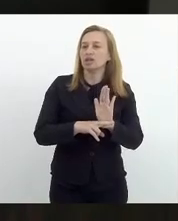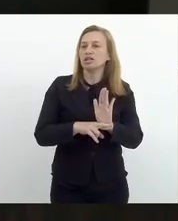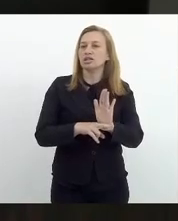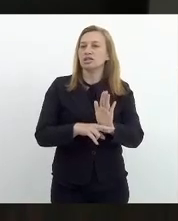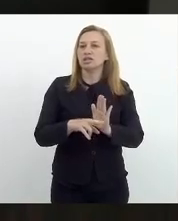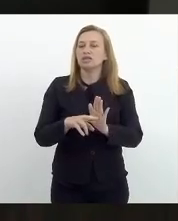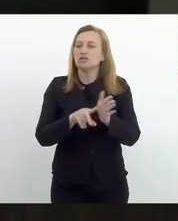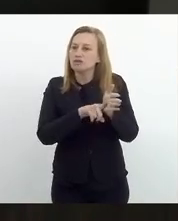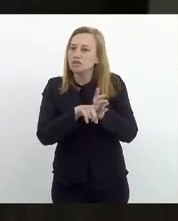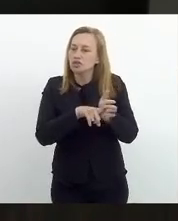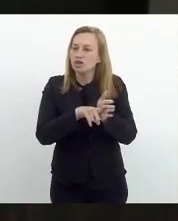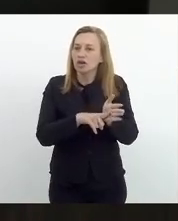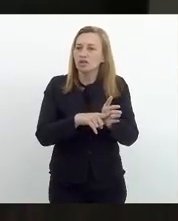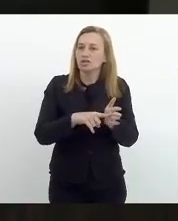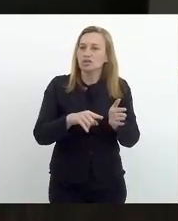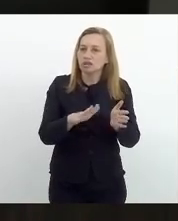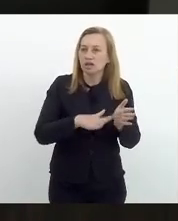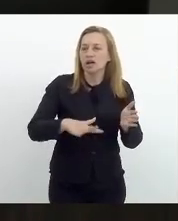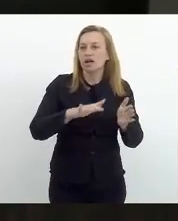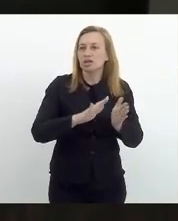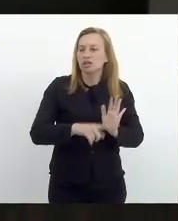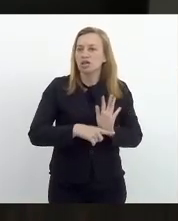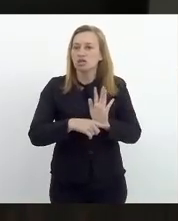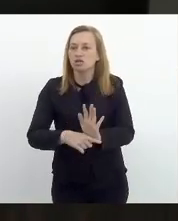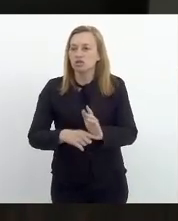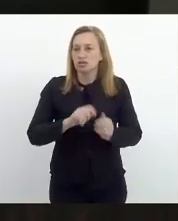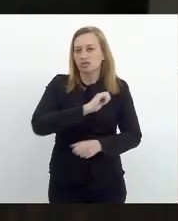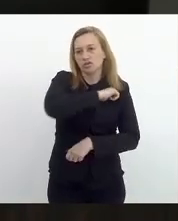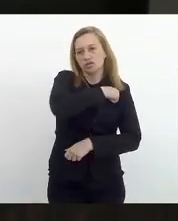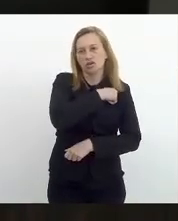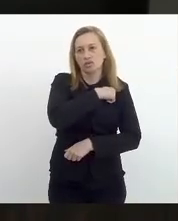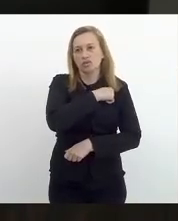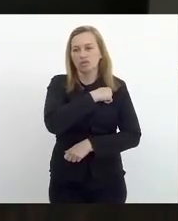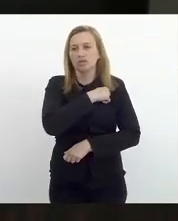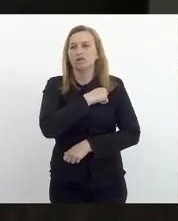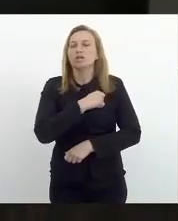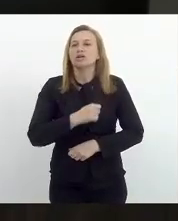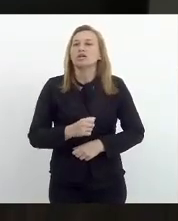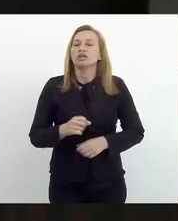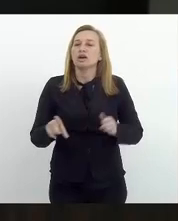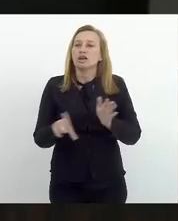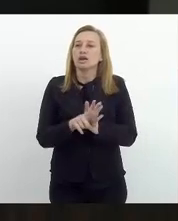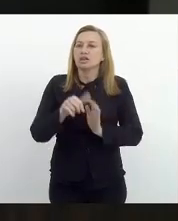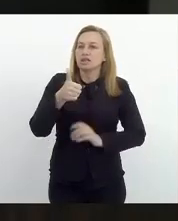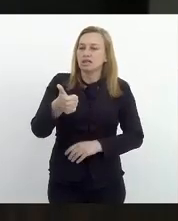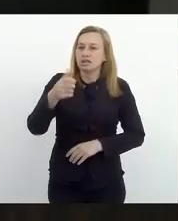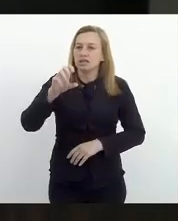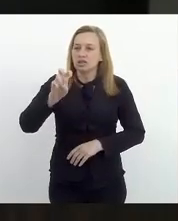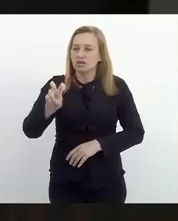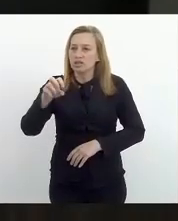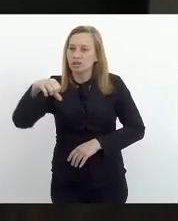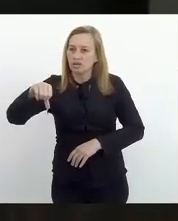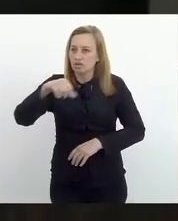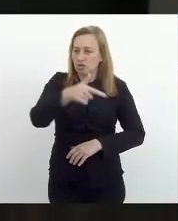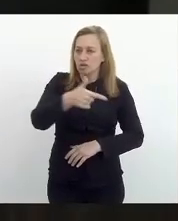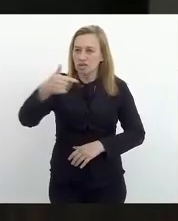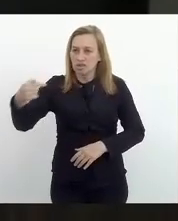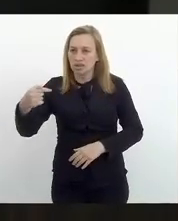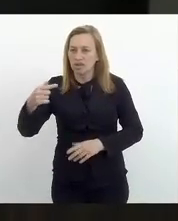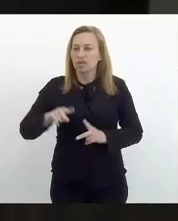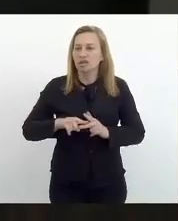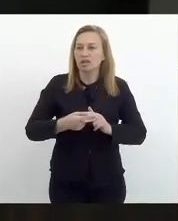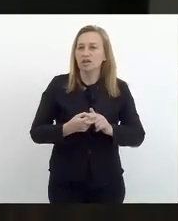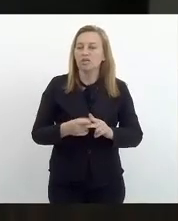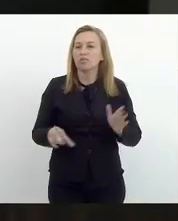fiscais no âmbito do regime de recuperação fiscal da lei complementar Federal nº 159 de 2017 alterado